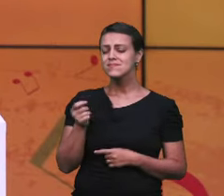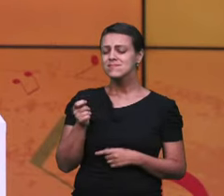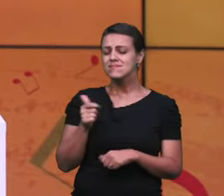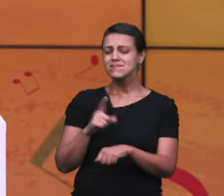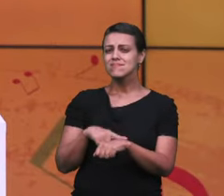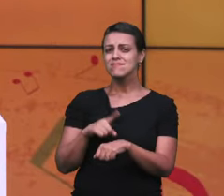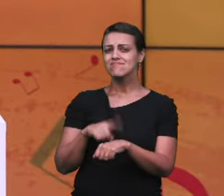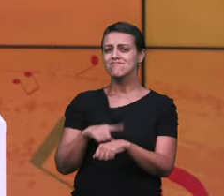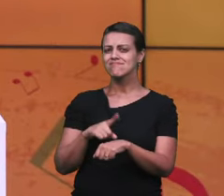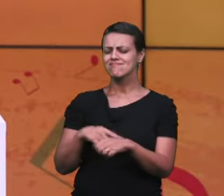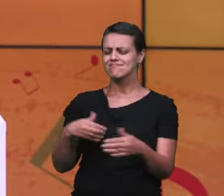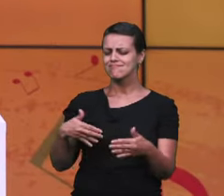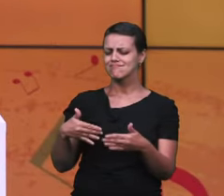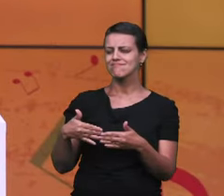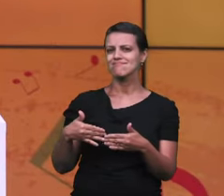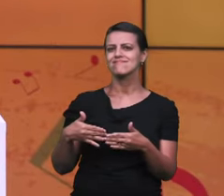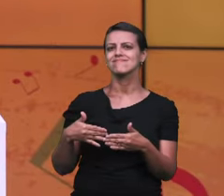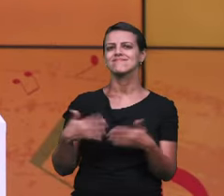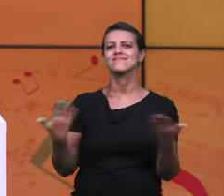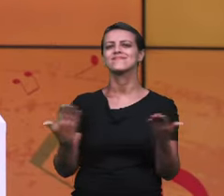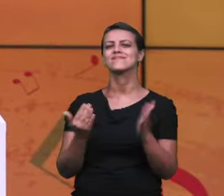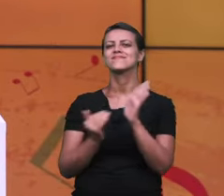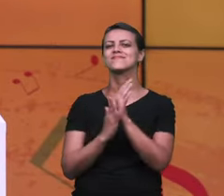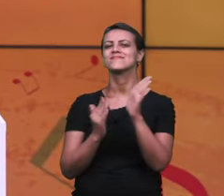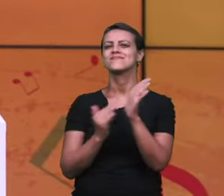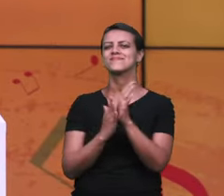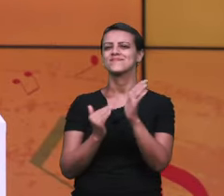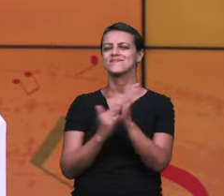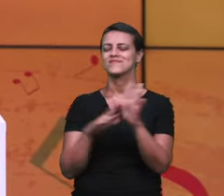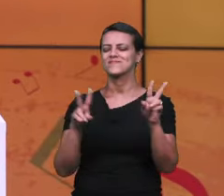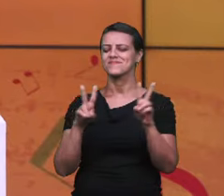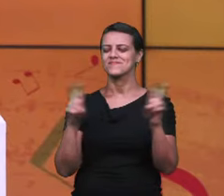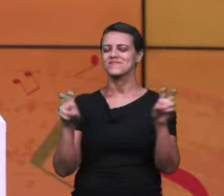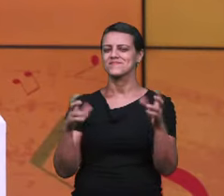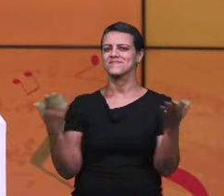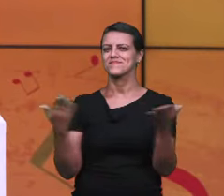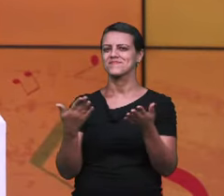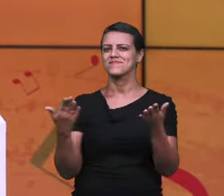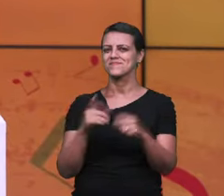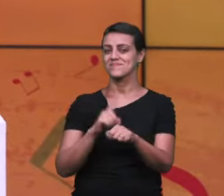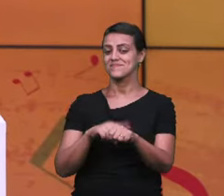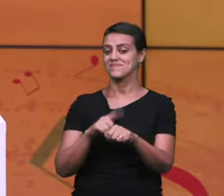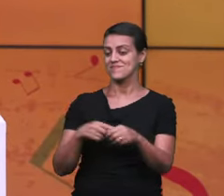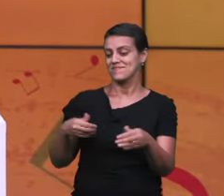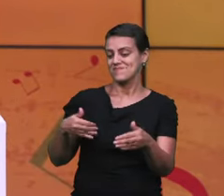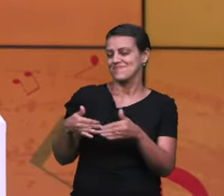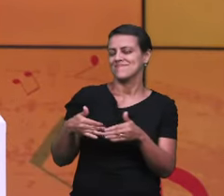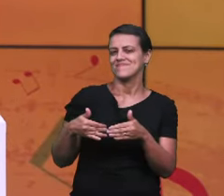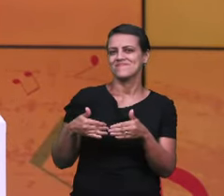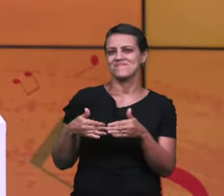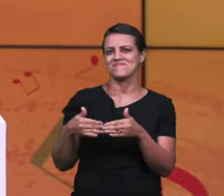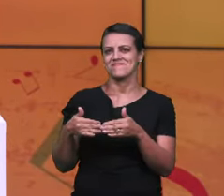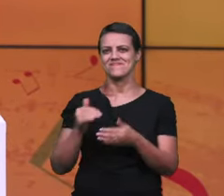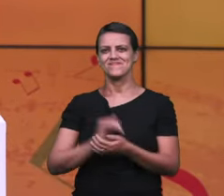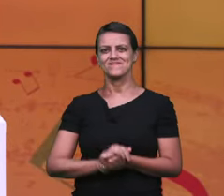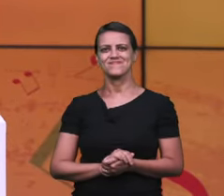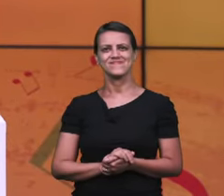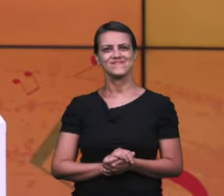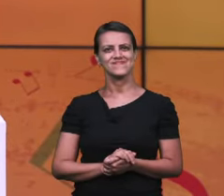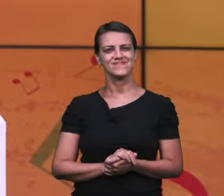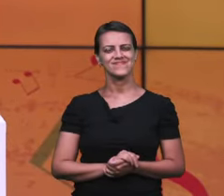hora. Esse é o título, o nome do novo louvor que nós estamos aprendendo.